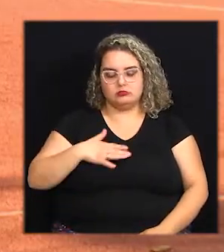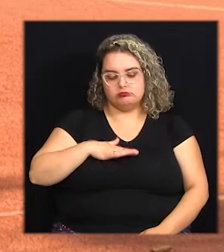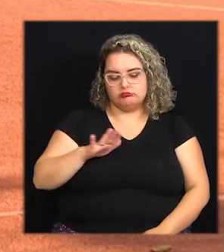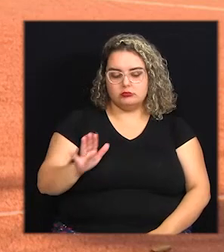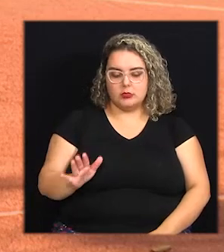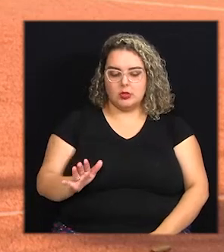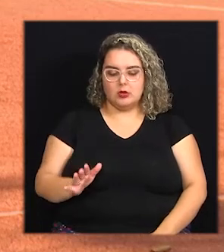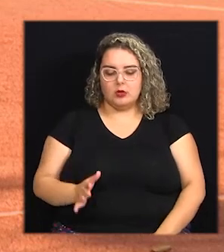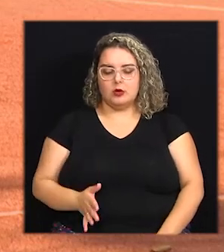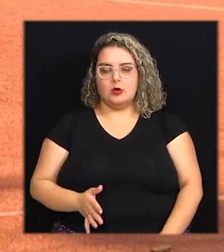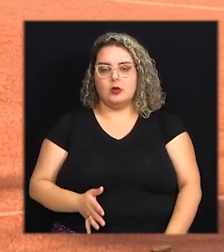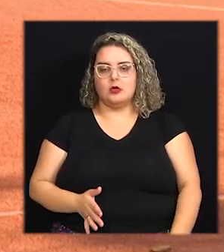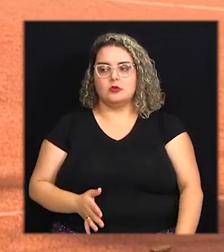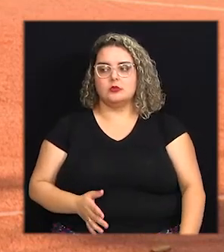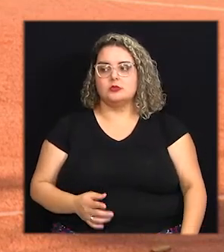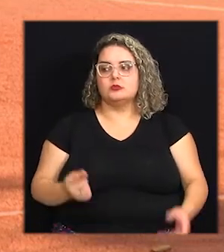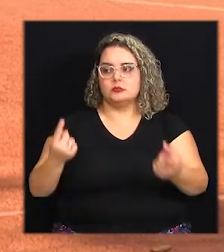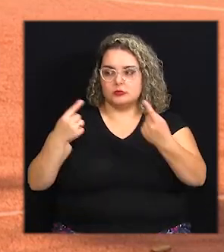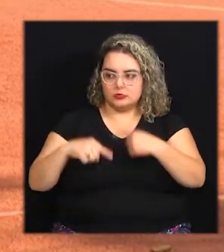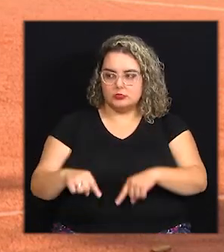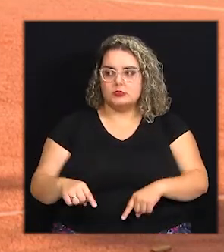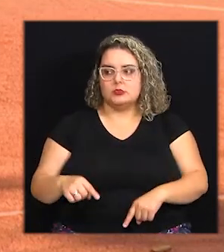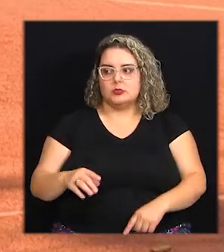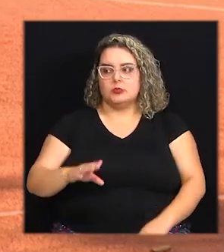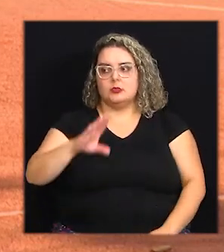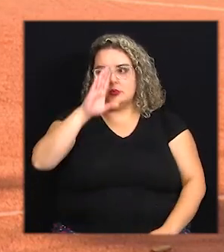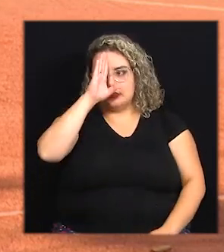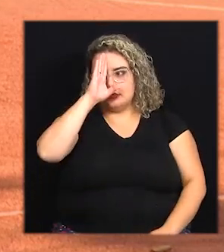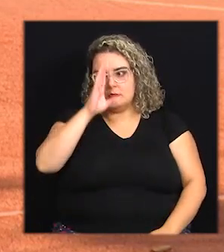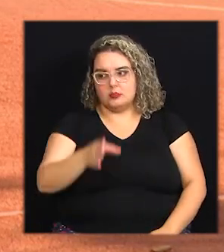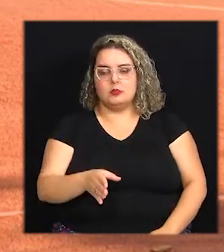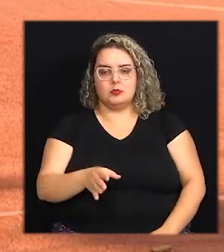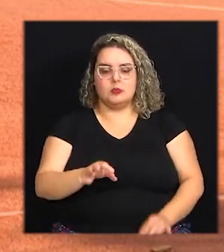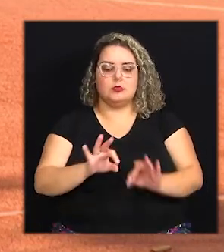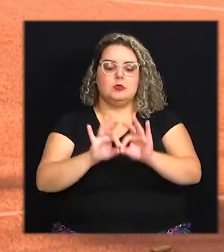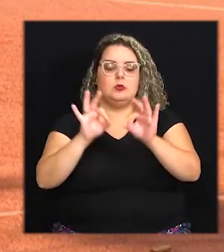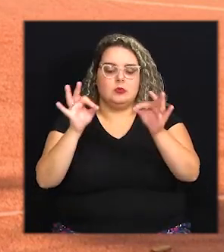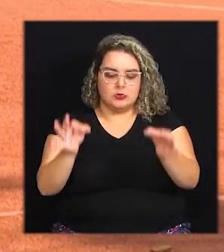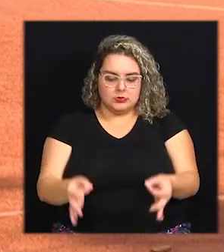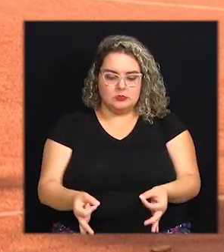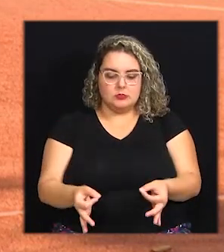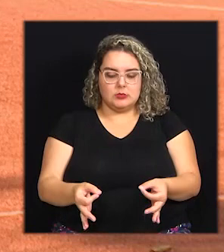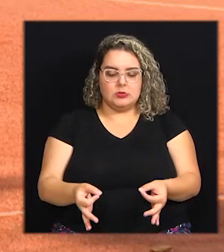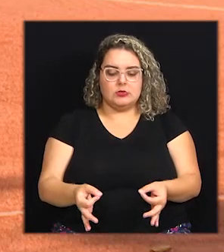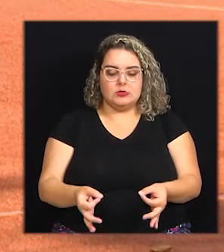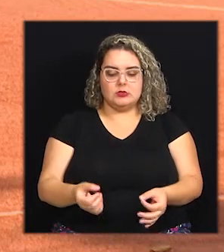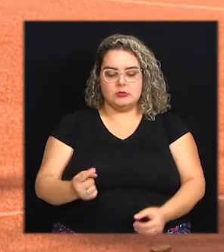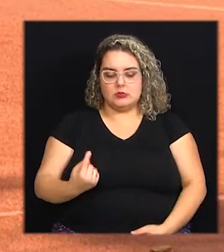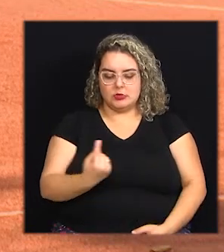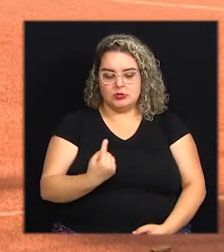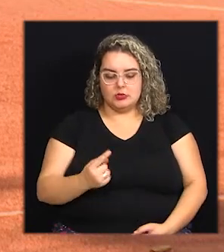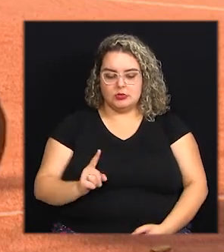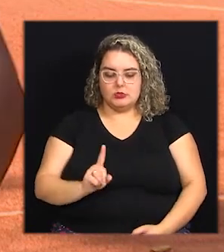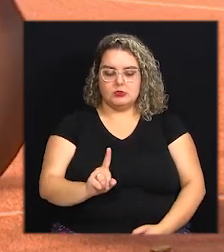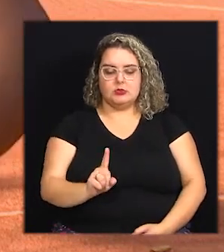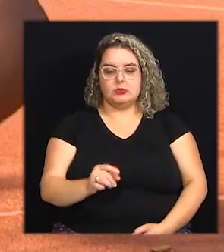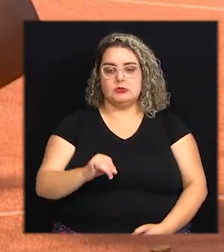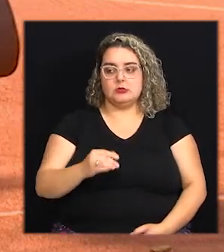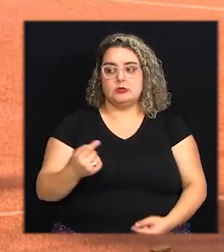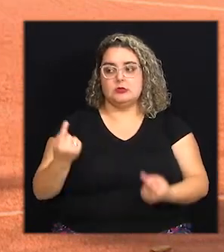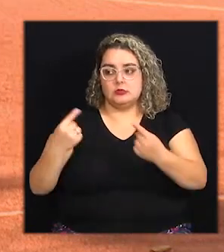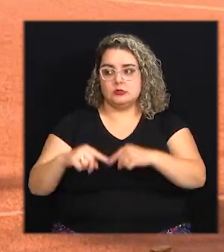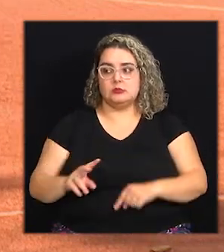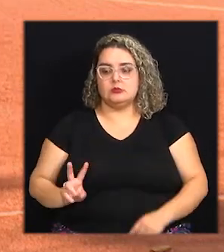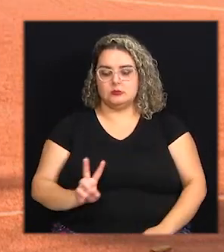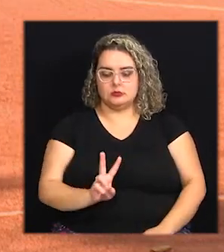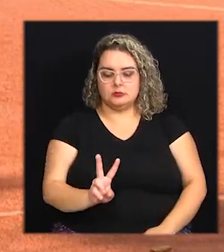muito. E todos os torneios que eu vou jogar, eu vou como principal opção a simples. E caso eu consiga entrar no torneio